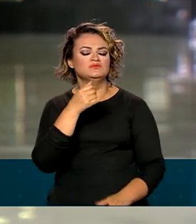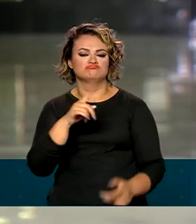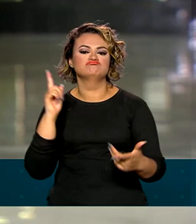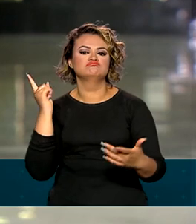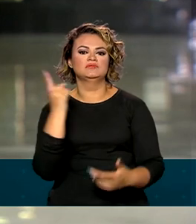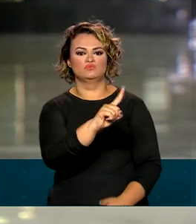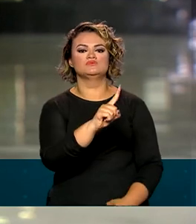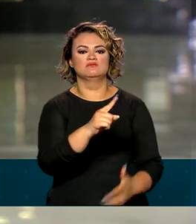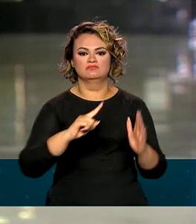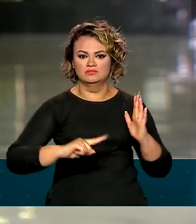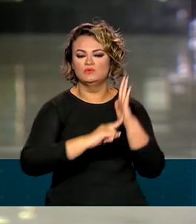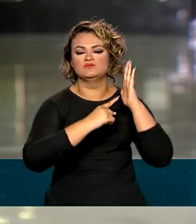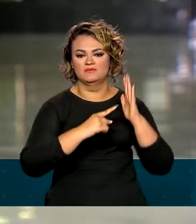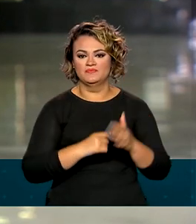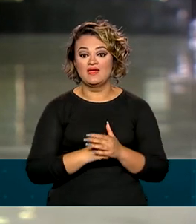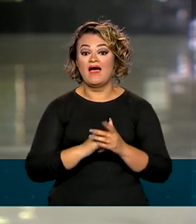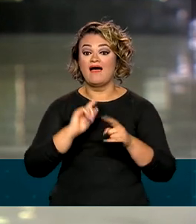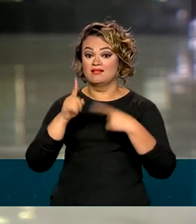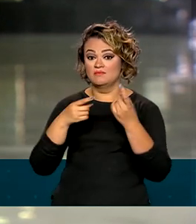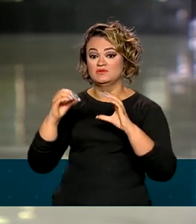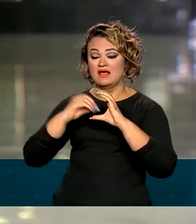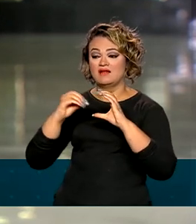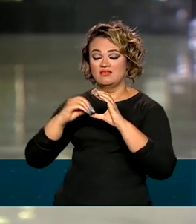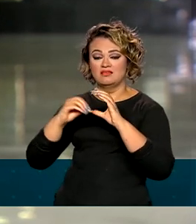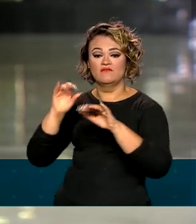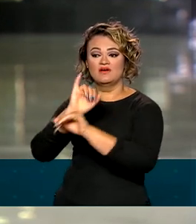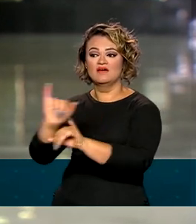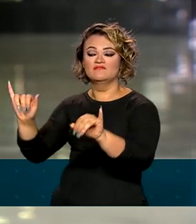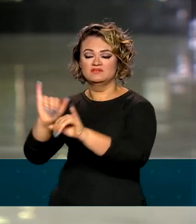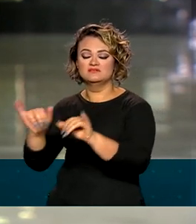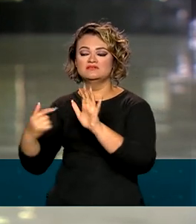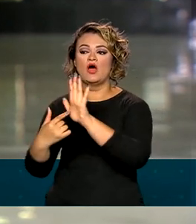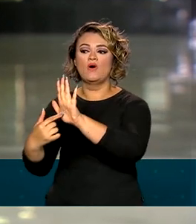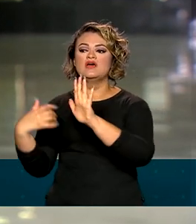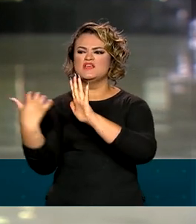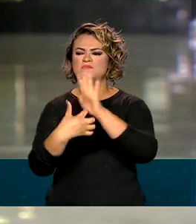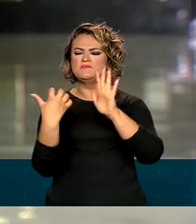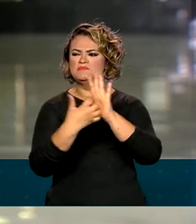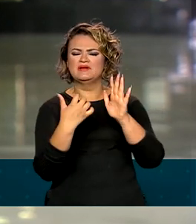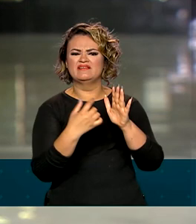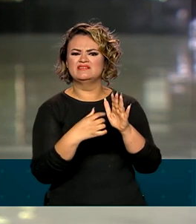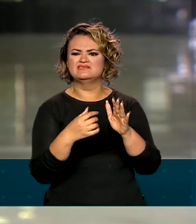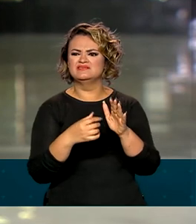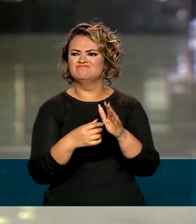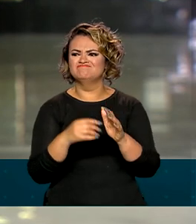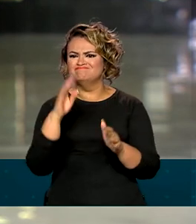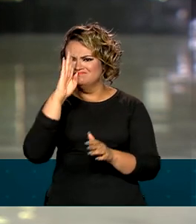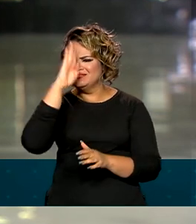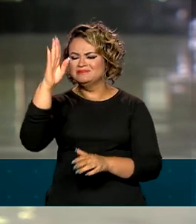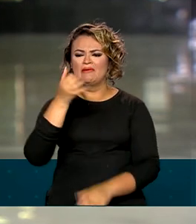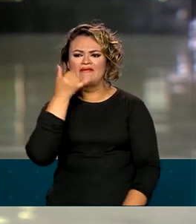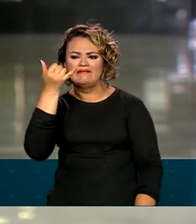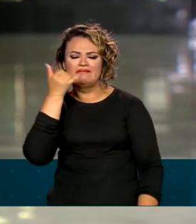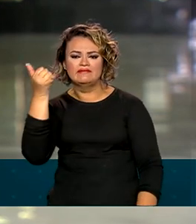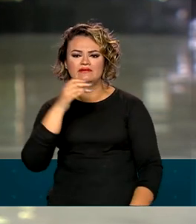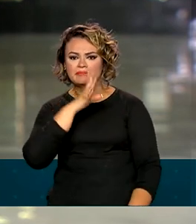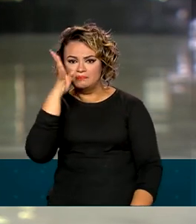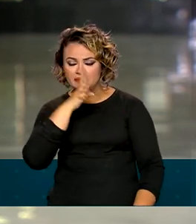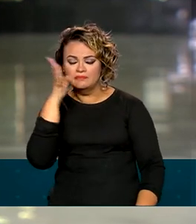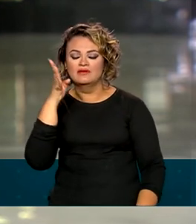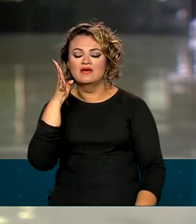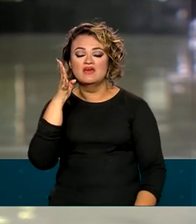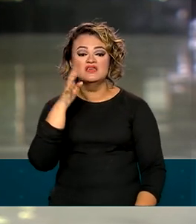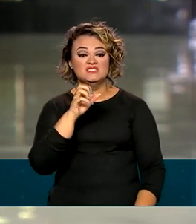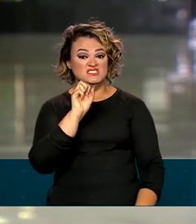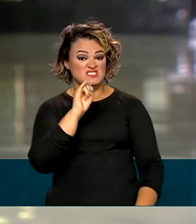por mês a Anatel vai divulgar a relação né essas empresas é responsável pelas maiores os maiores geradores né de chamadas curtas as empresas